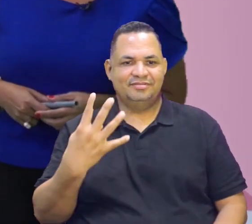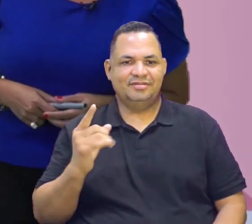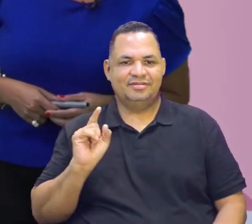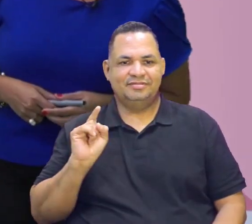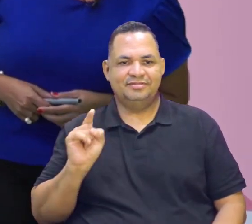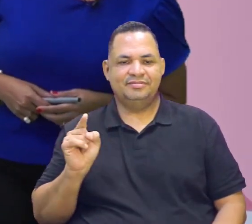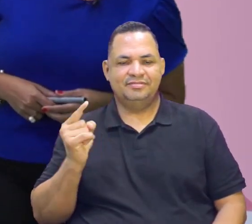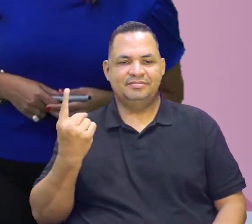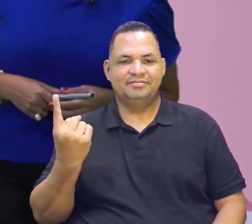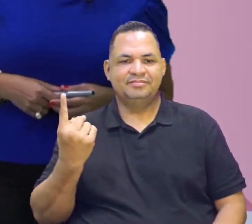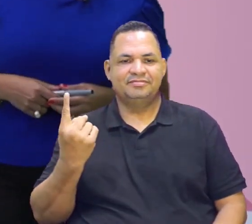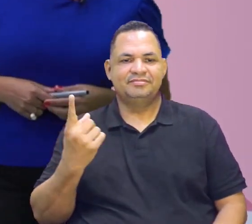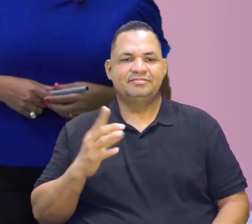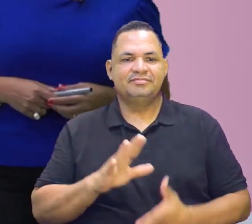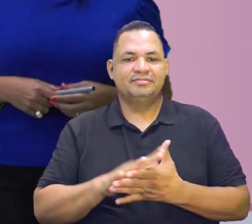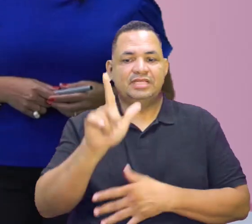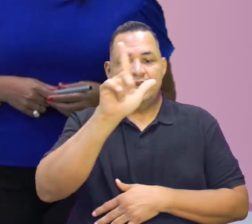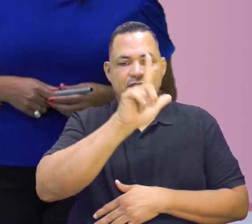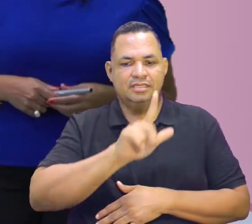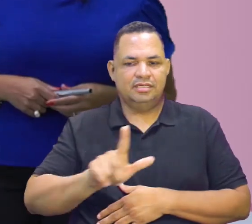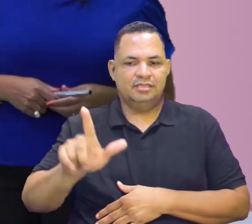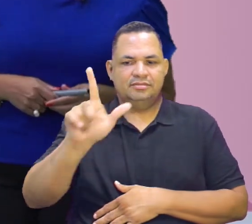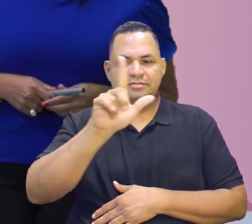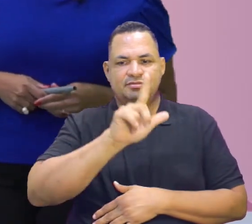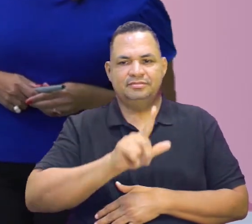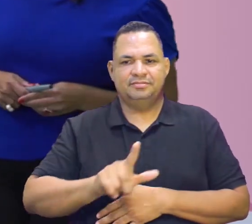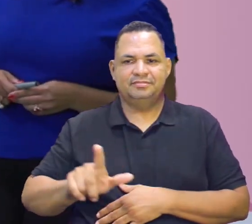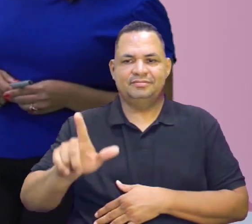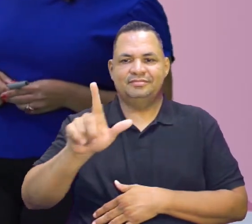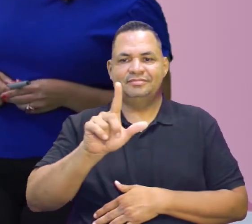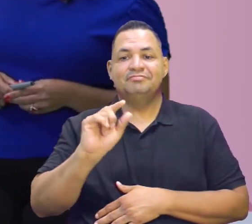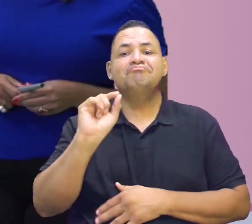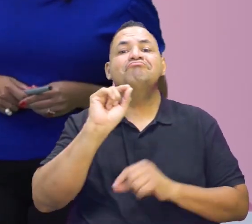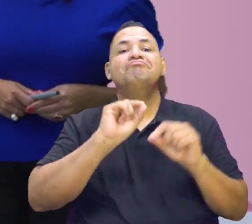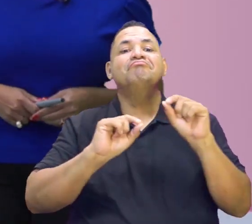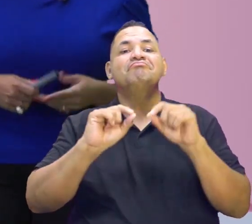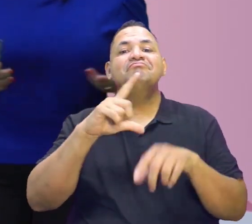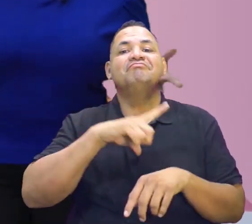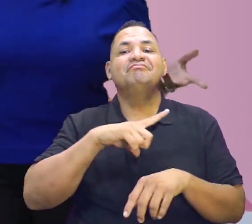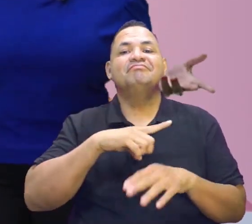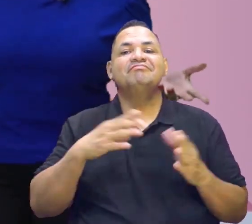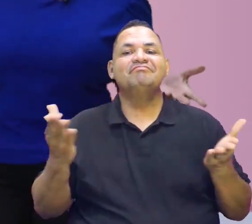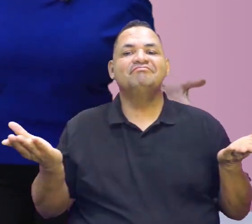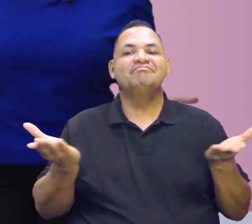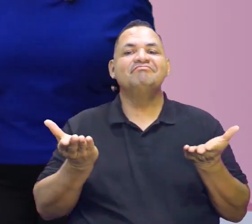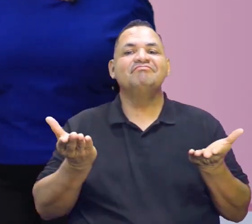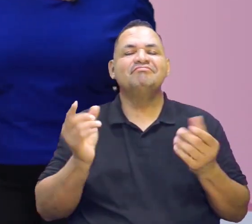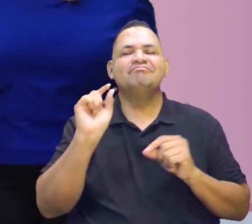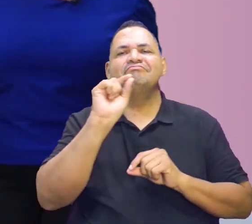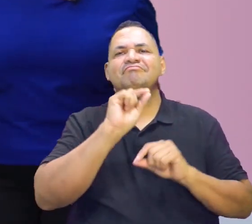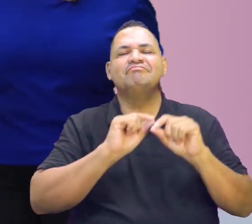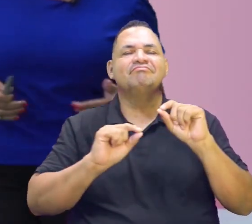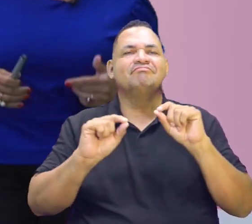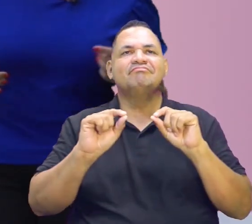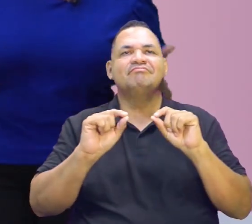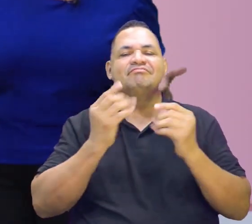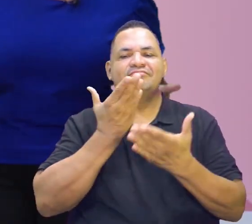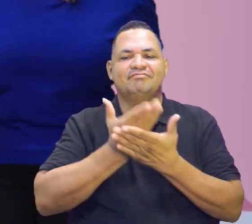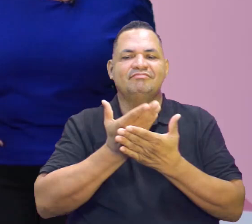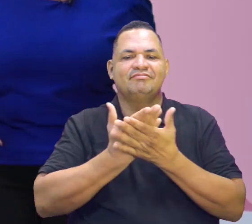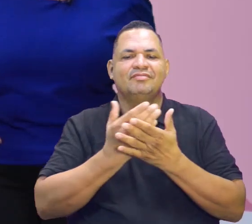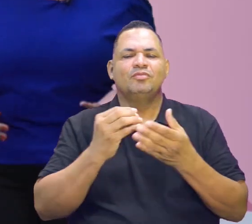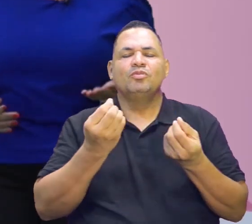44.1 Literatura. Eita, Maga! Será que vem hoje, né? O que será que nós vamos falar? Quais serão